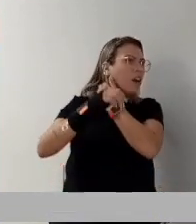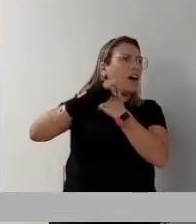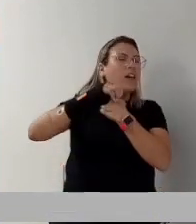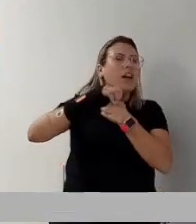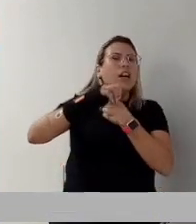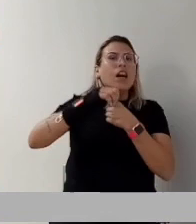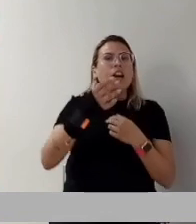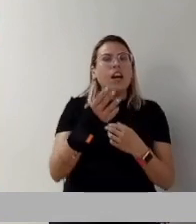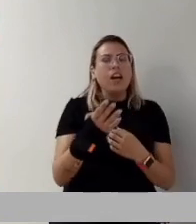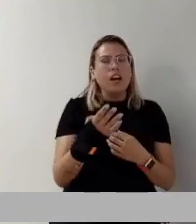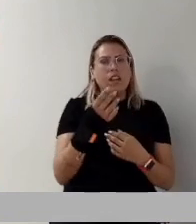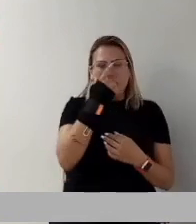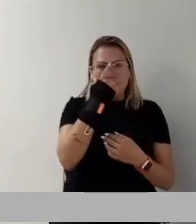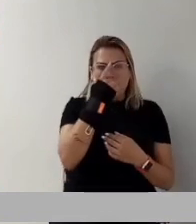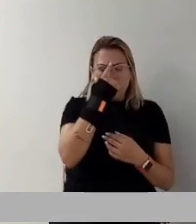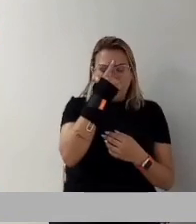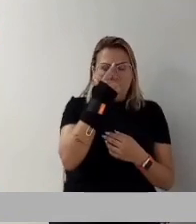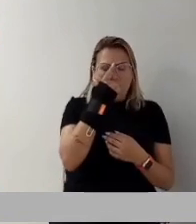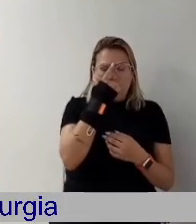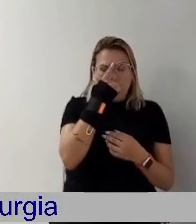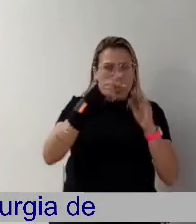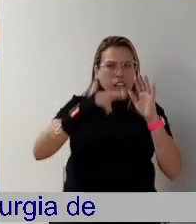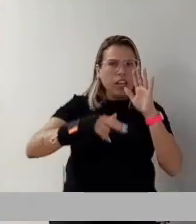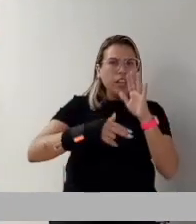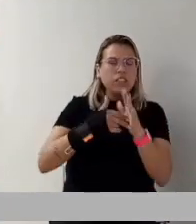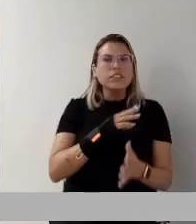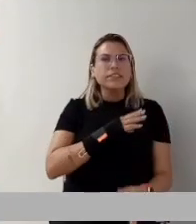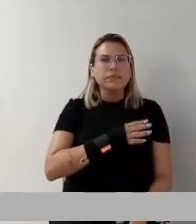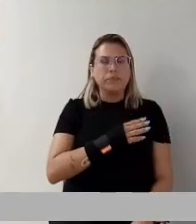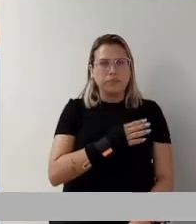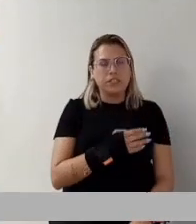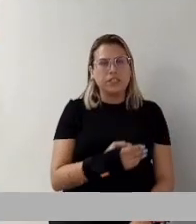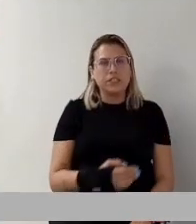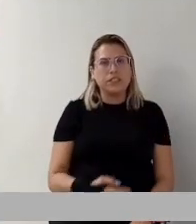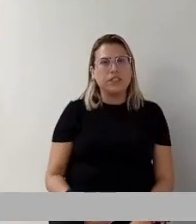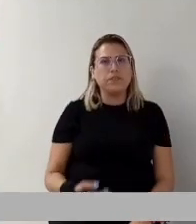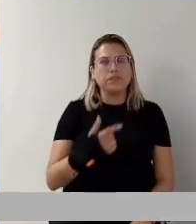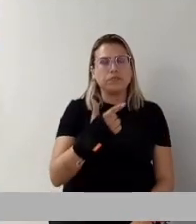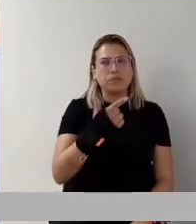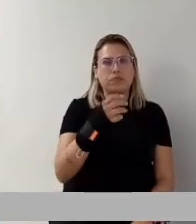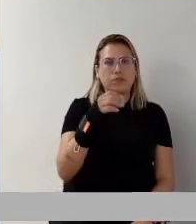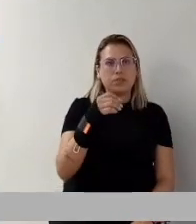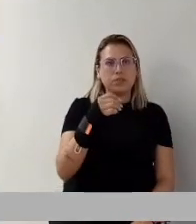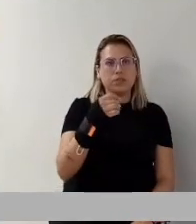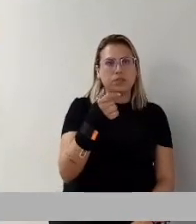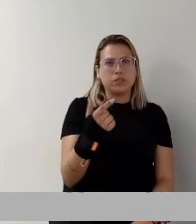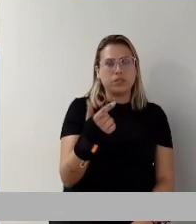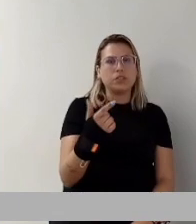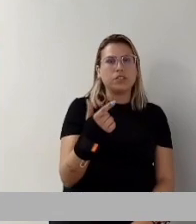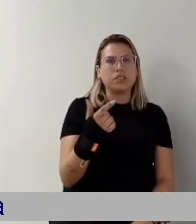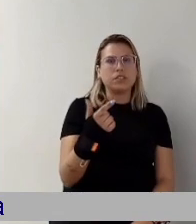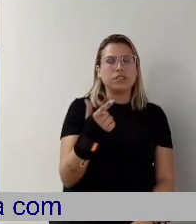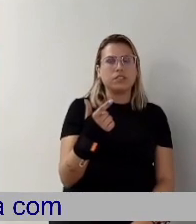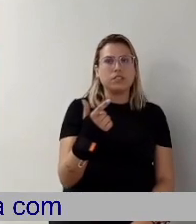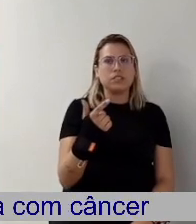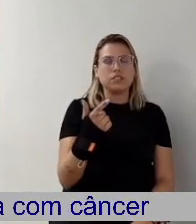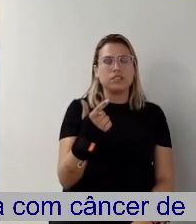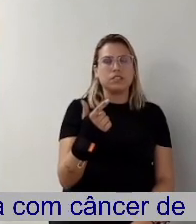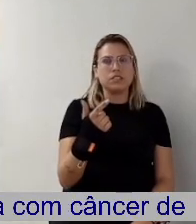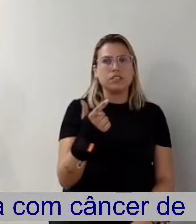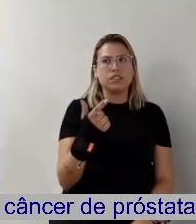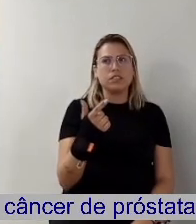1994 submeteu-se a uma cirurgia de coração em 2002 descobriu que estava com câncer de